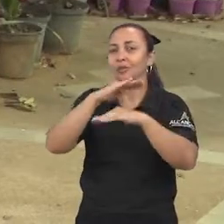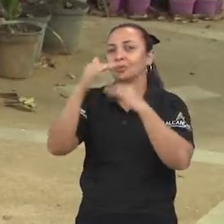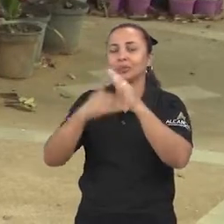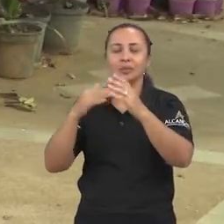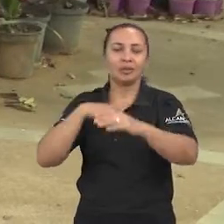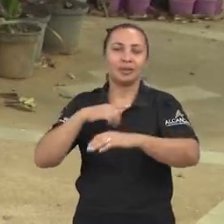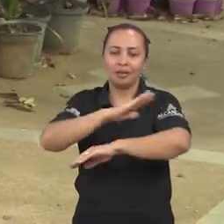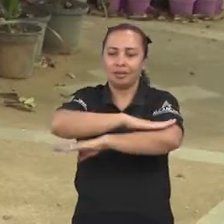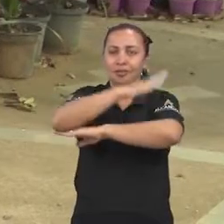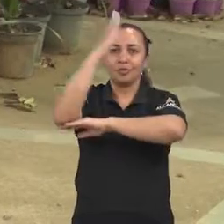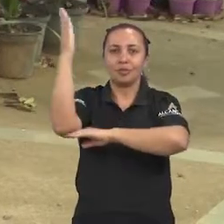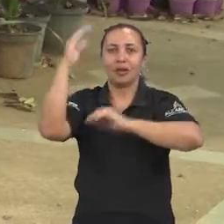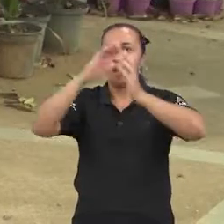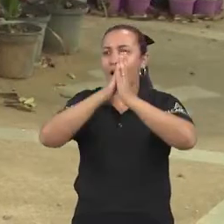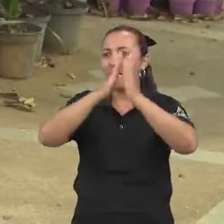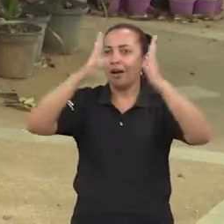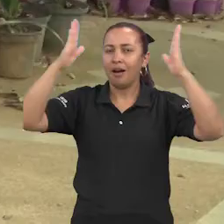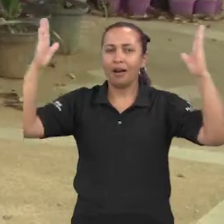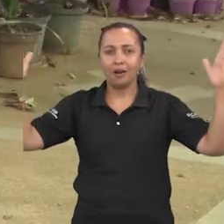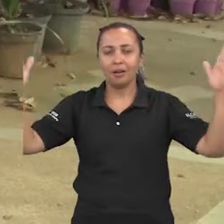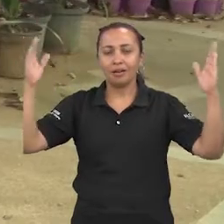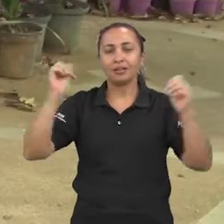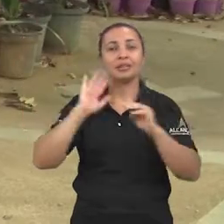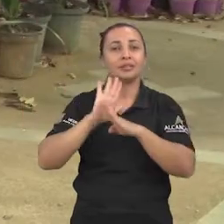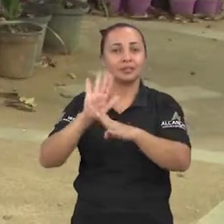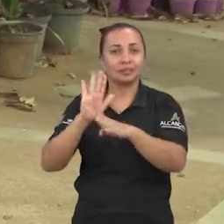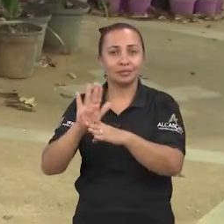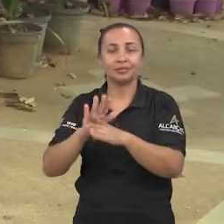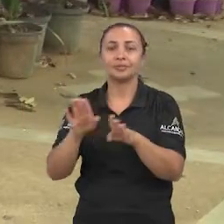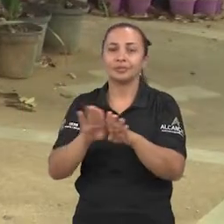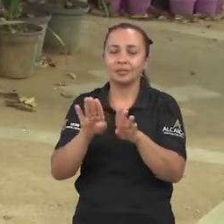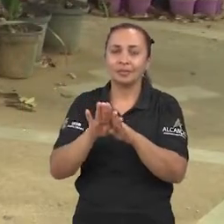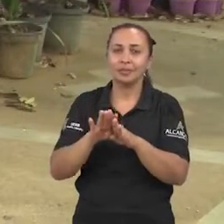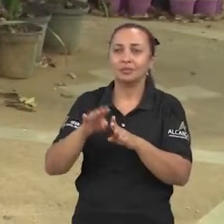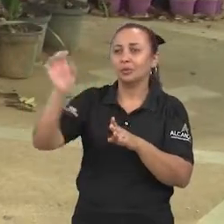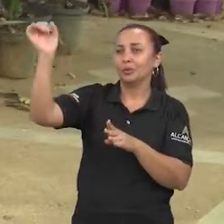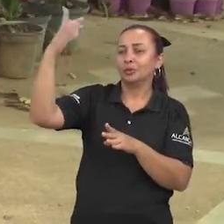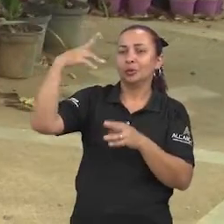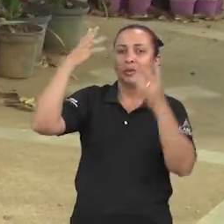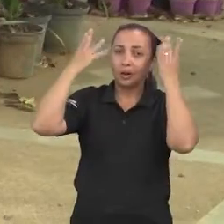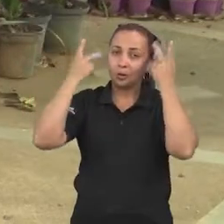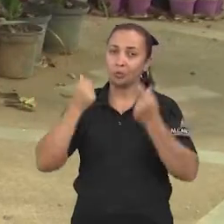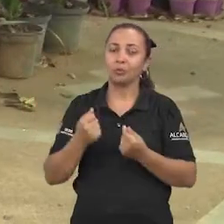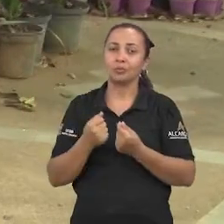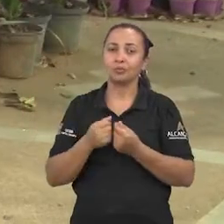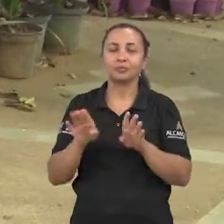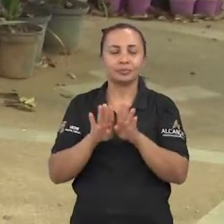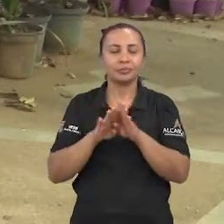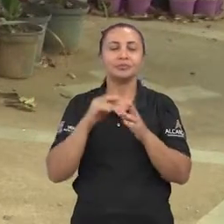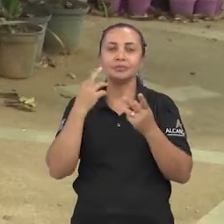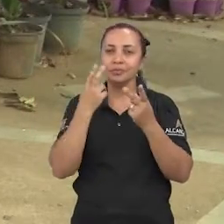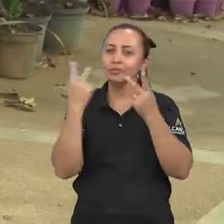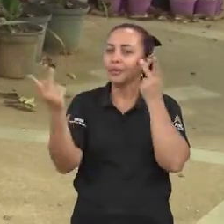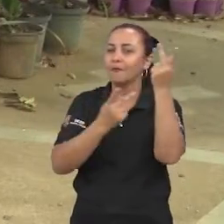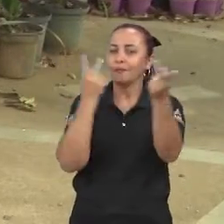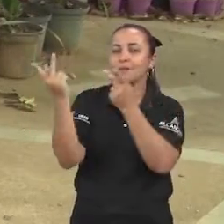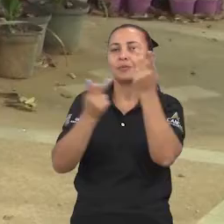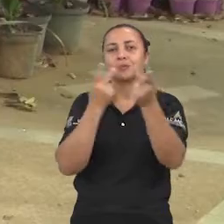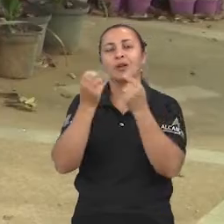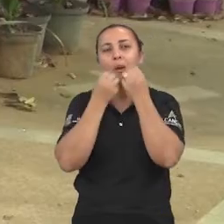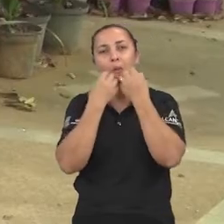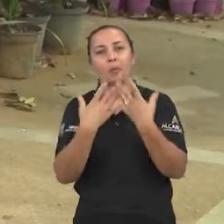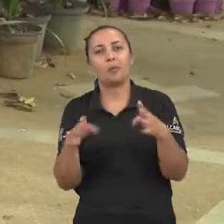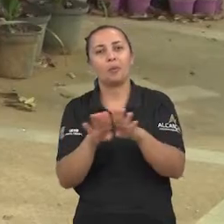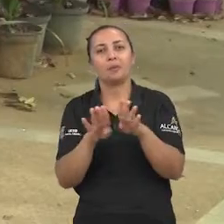tamanho de janela bem avantajado, que possibilita boa iluminação natural, além de uma boa ventilação. Para você ter uma